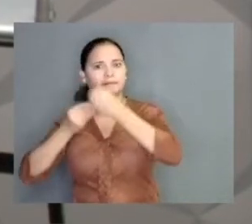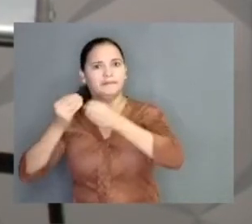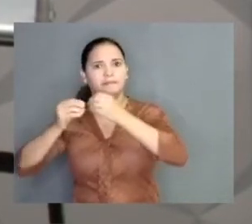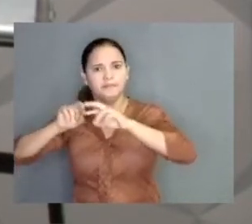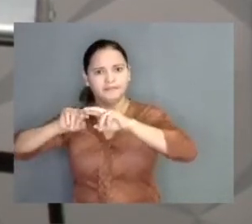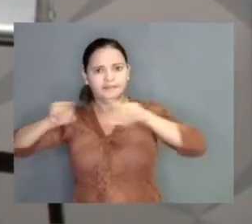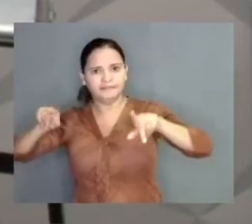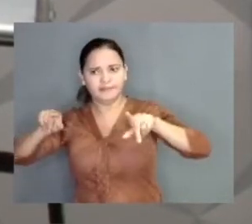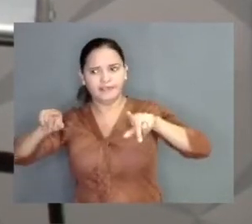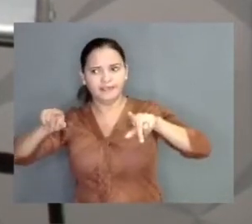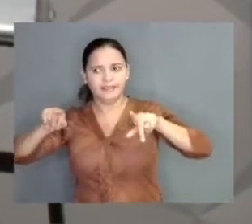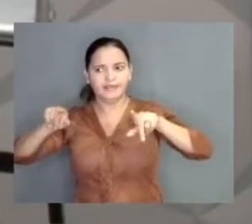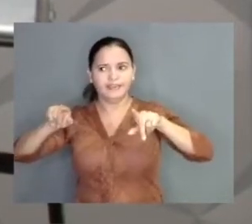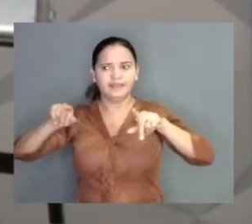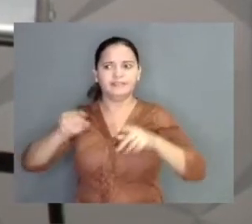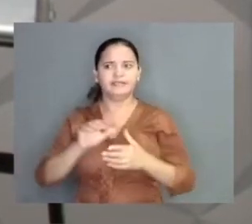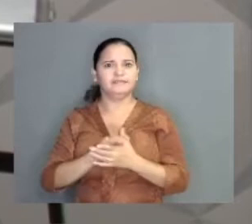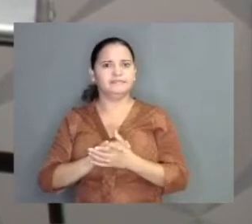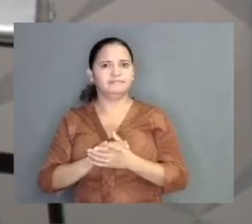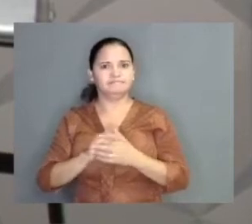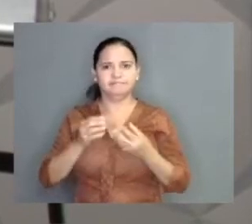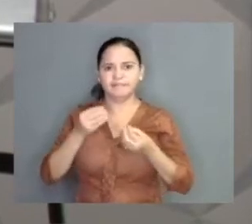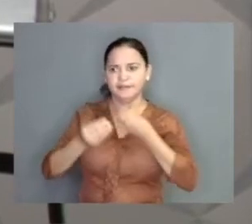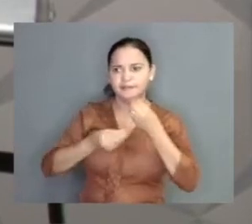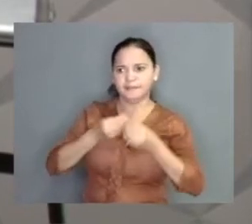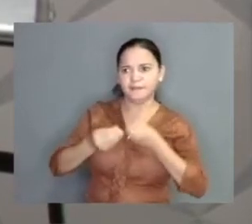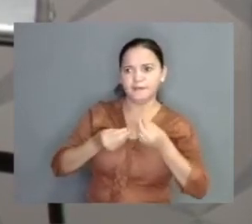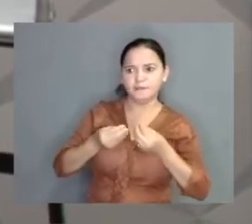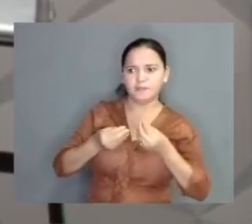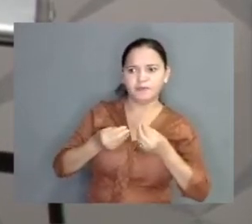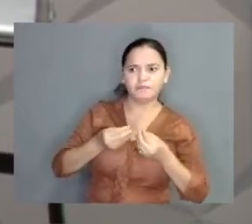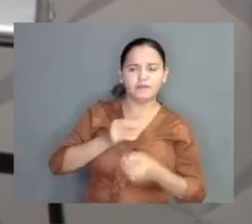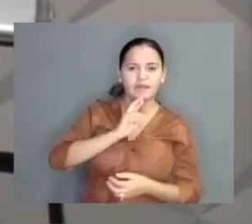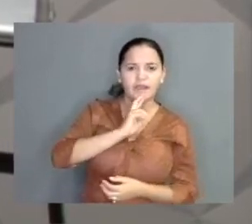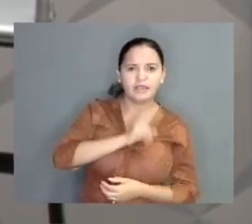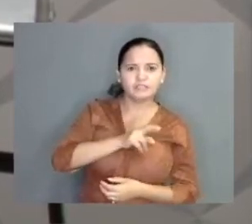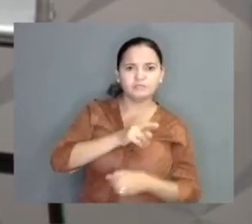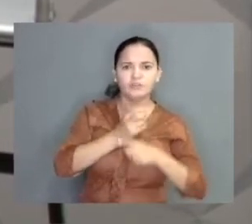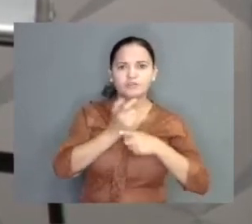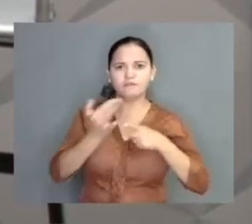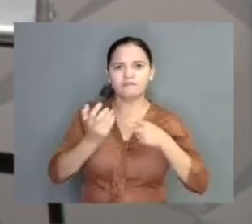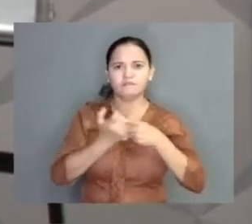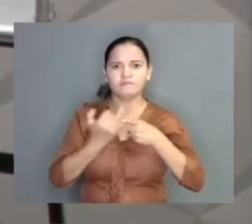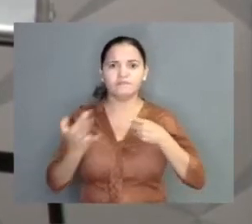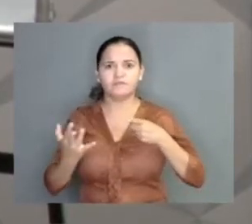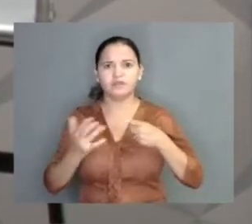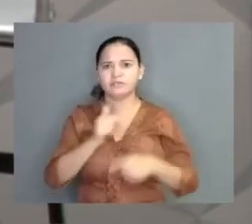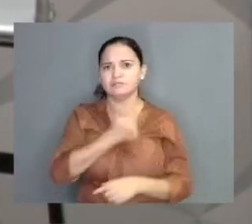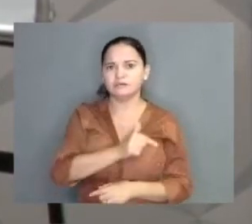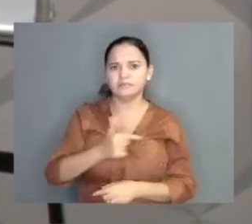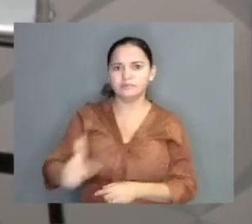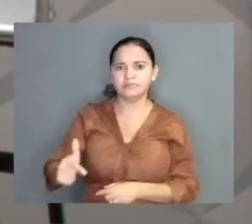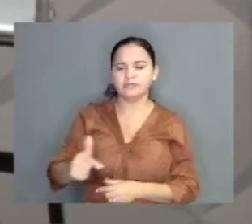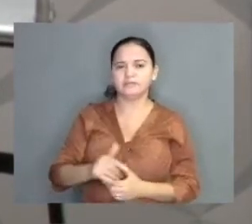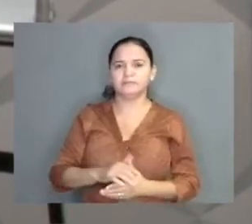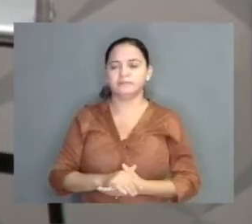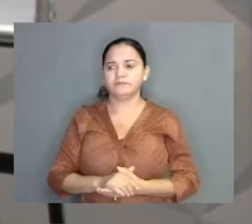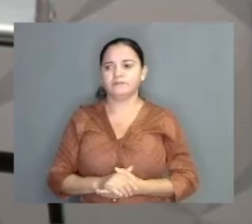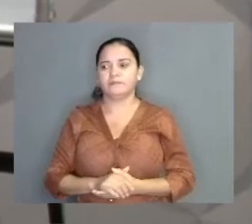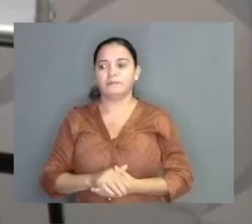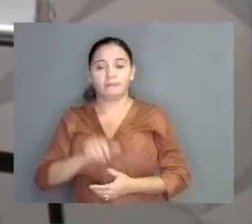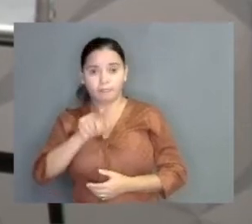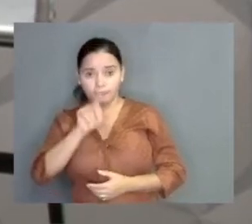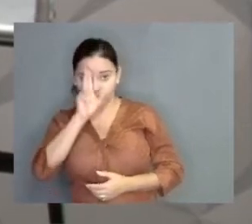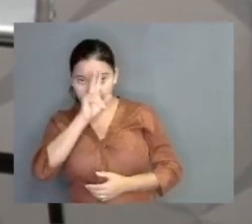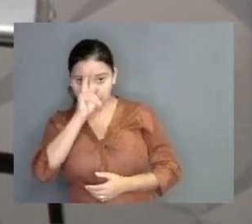diferente da propriedade, porque na propriedade a resposta não tem uma fração. E não precisa mesmo, por quê? Lembra